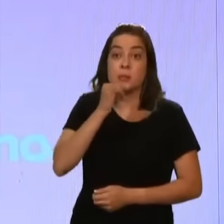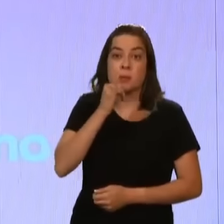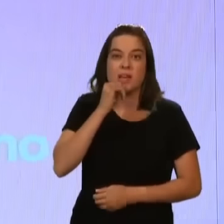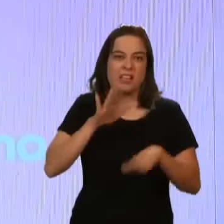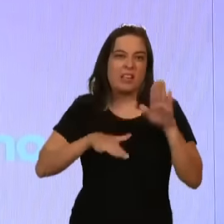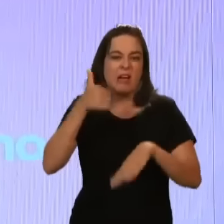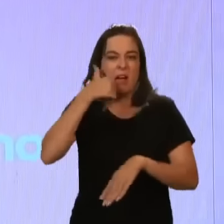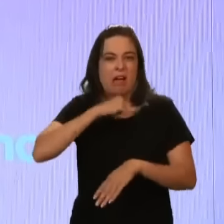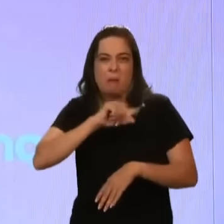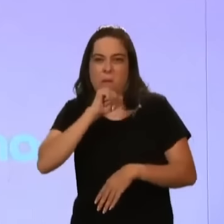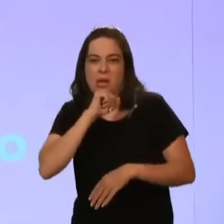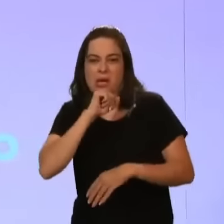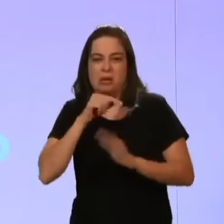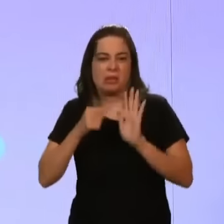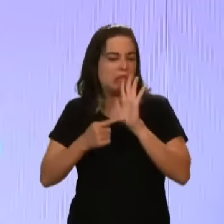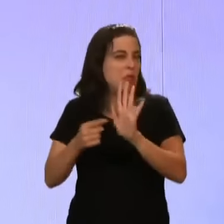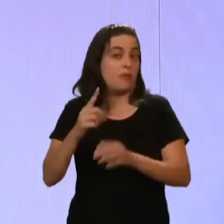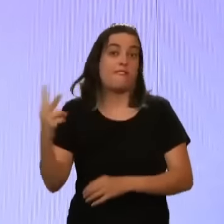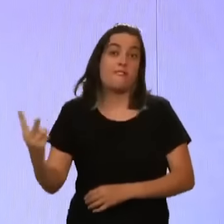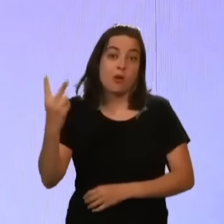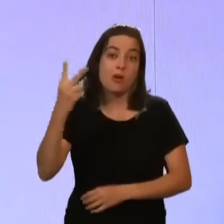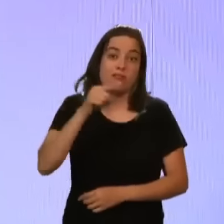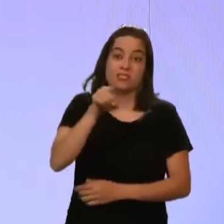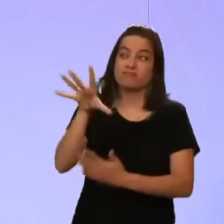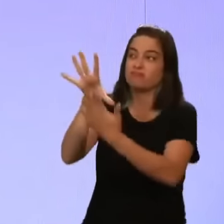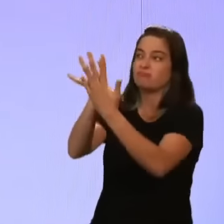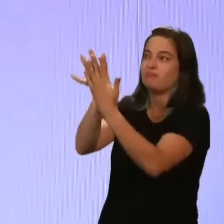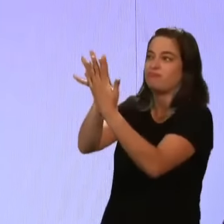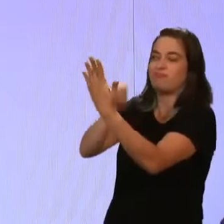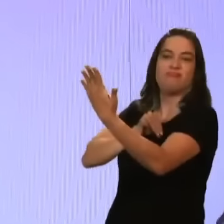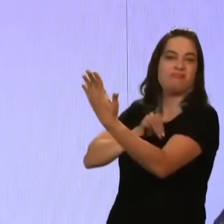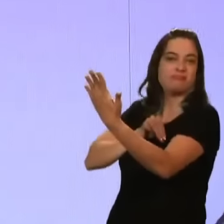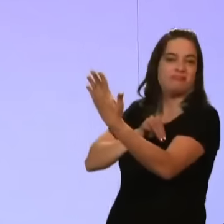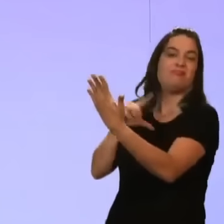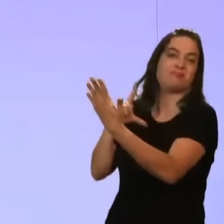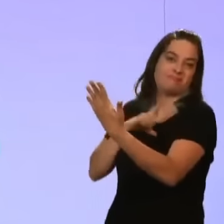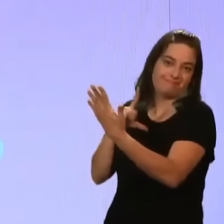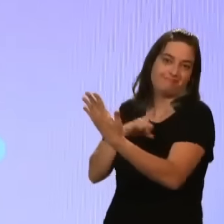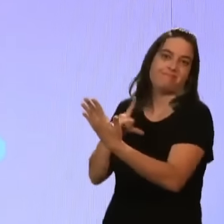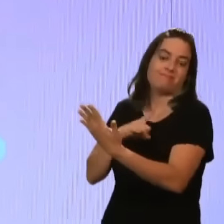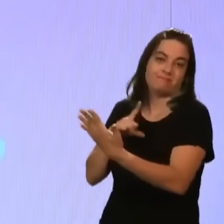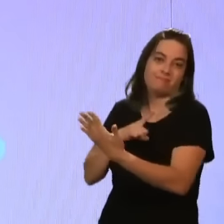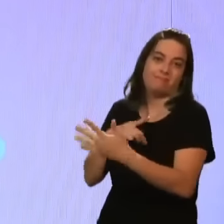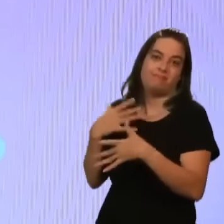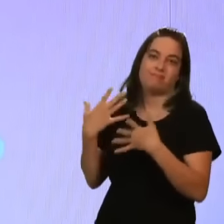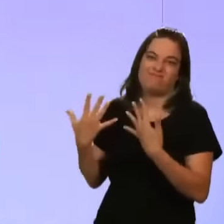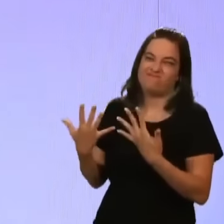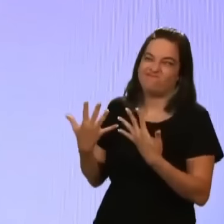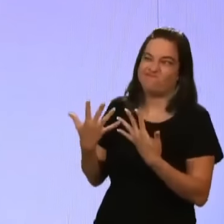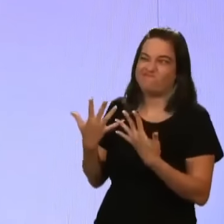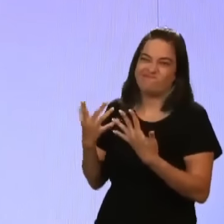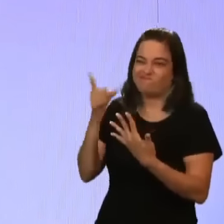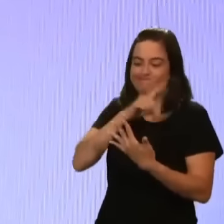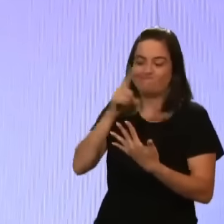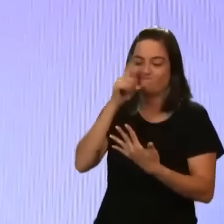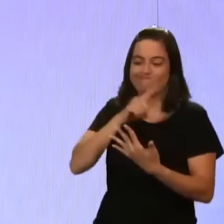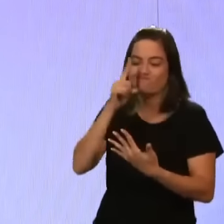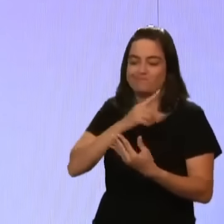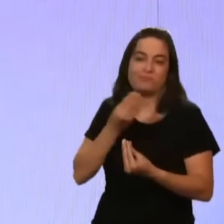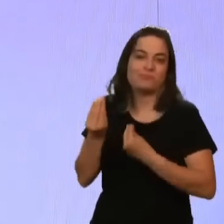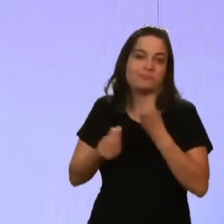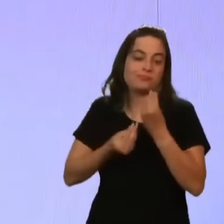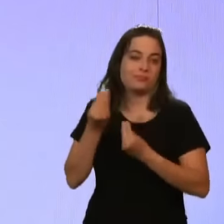gostava, não se valorizava, isso também pode ter passado para você uma imagem errada, um conceito